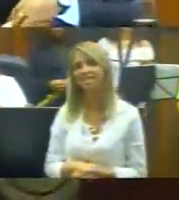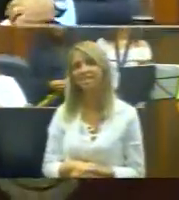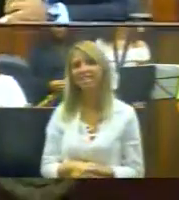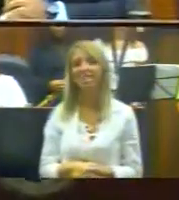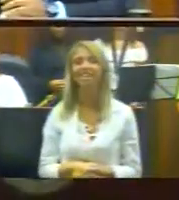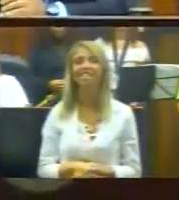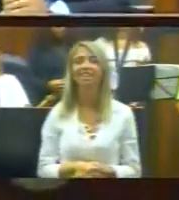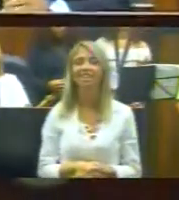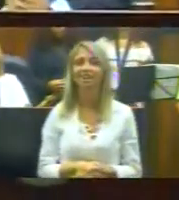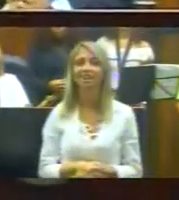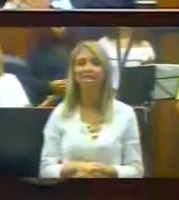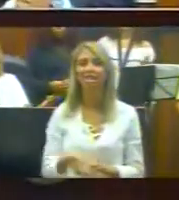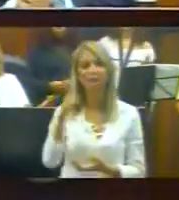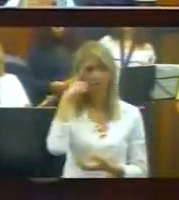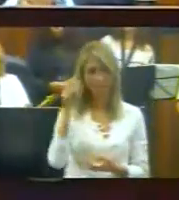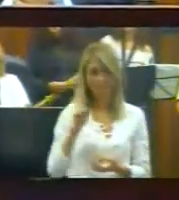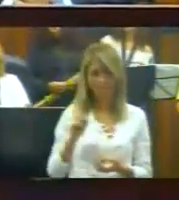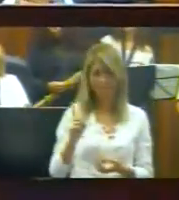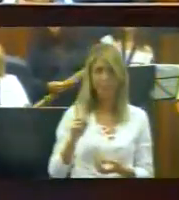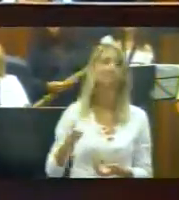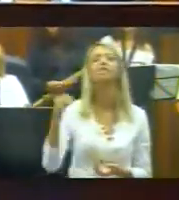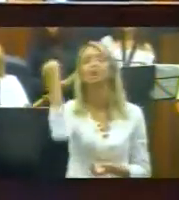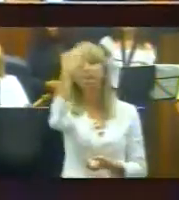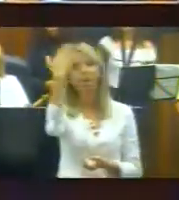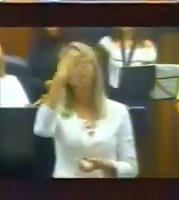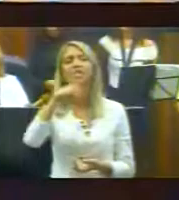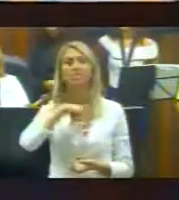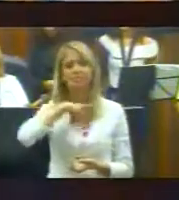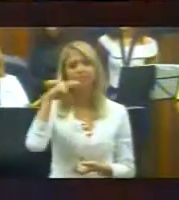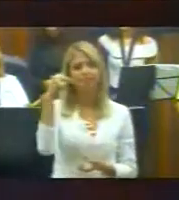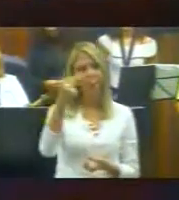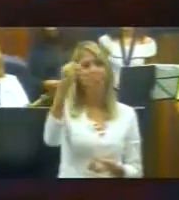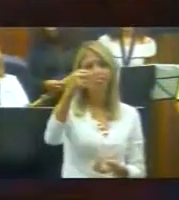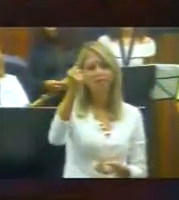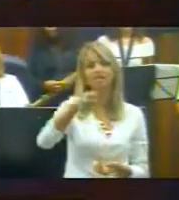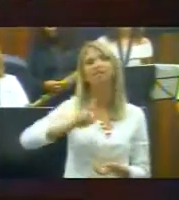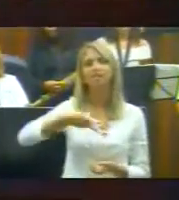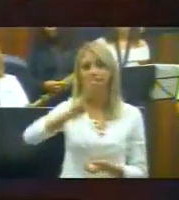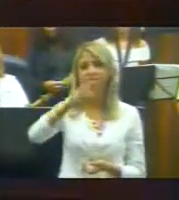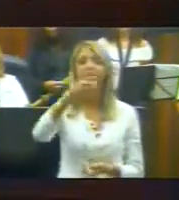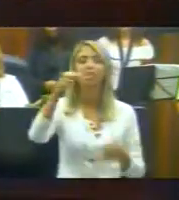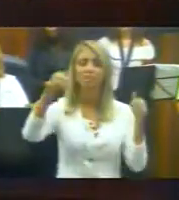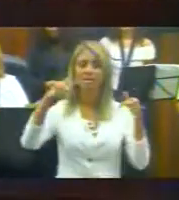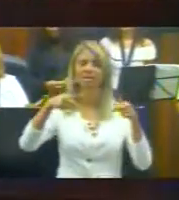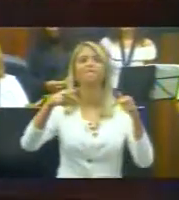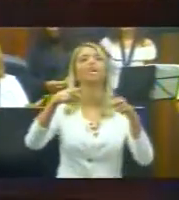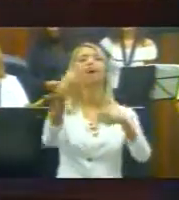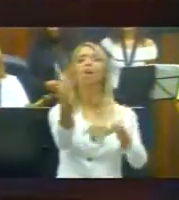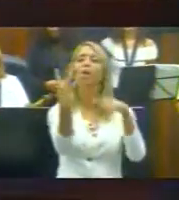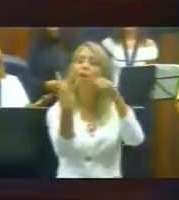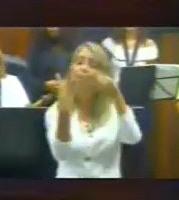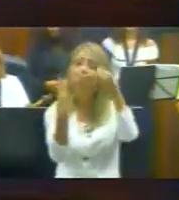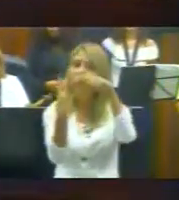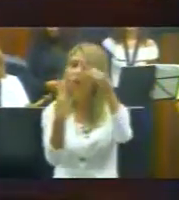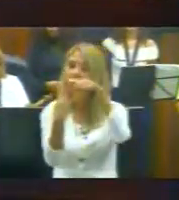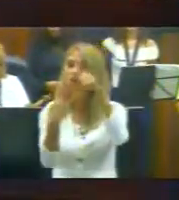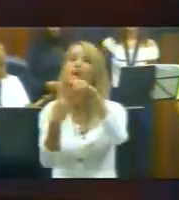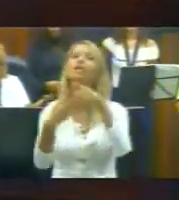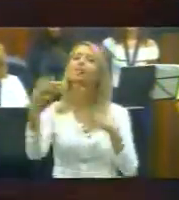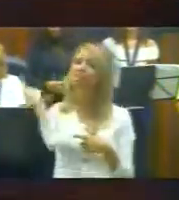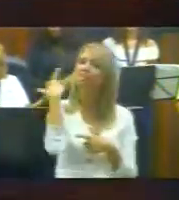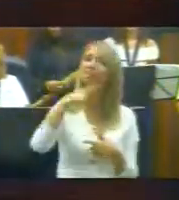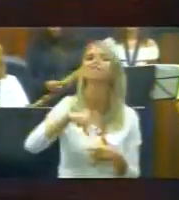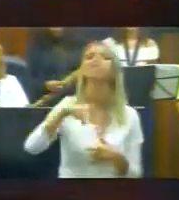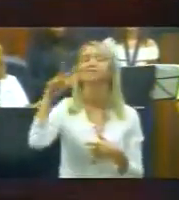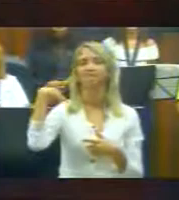para quem não sabe, Luiz é o vereador mais experiente aqui da casa, já com 4º mandato, e já será o próximo presidente da Câmara.